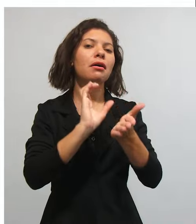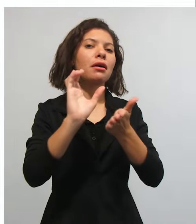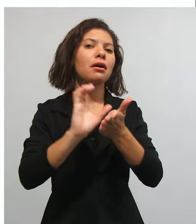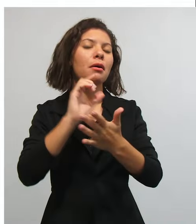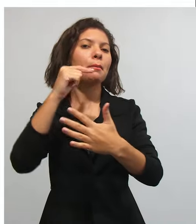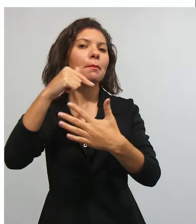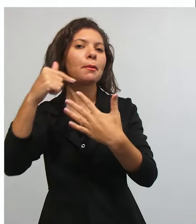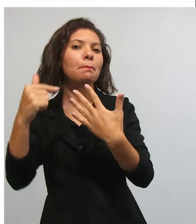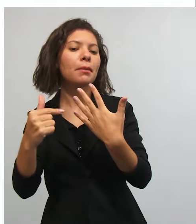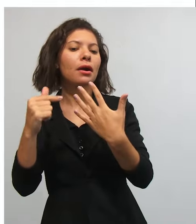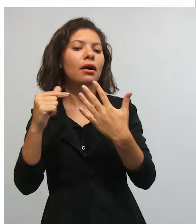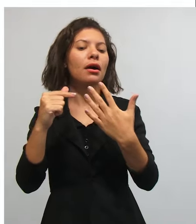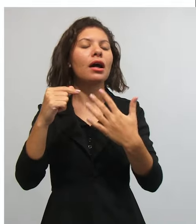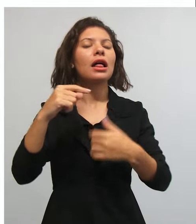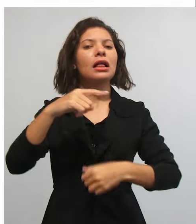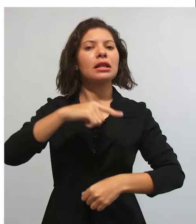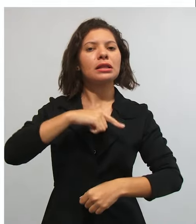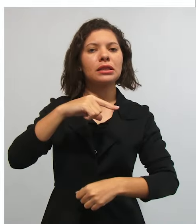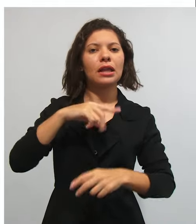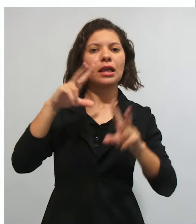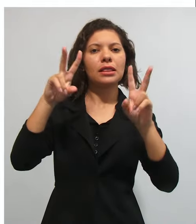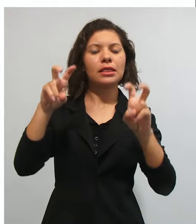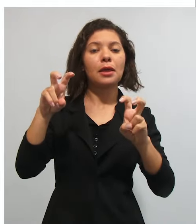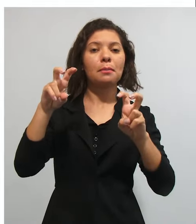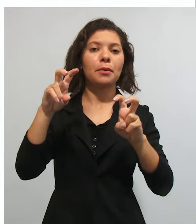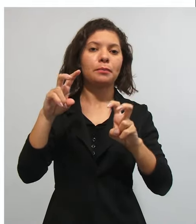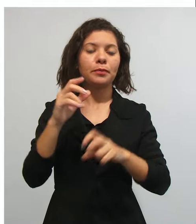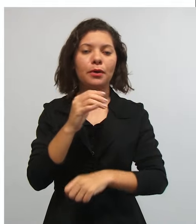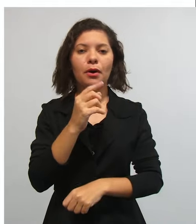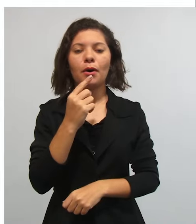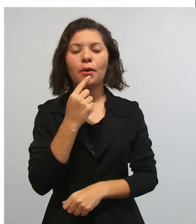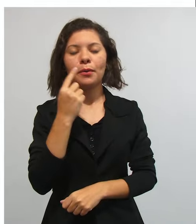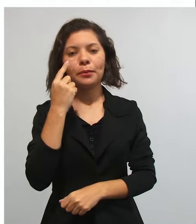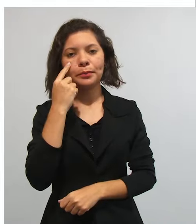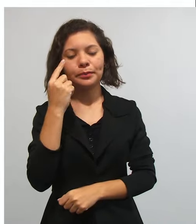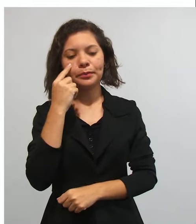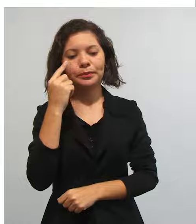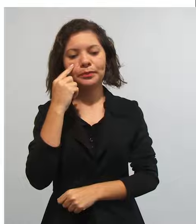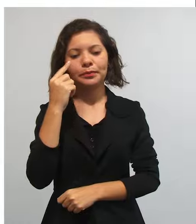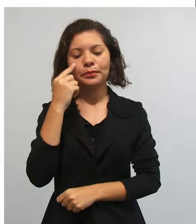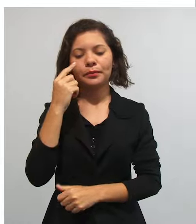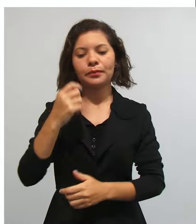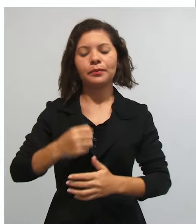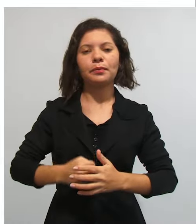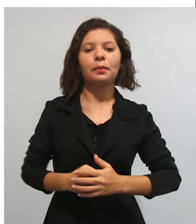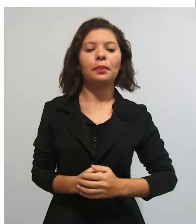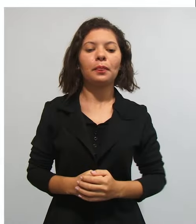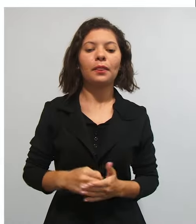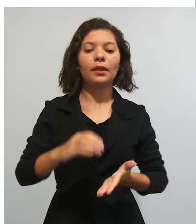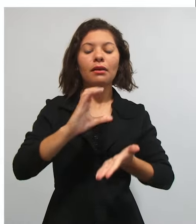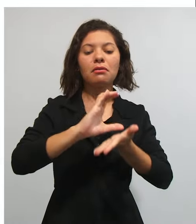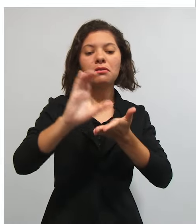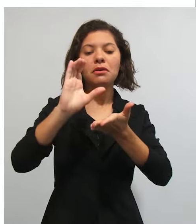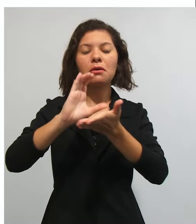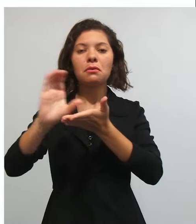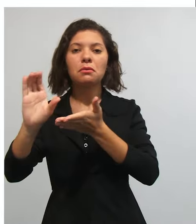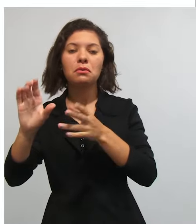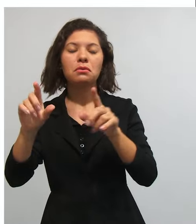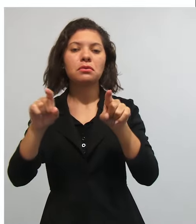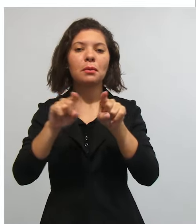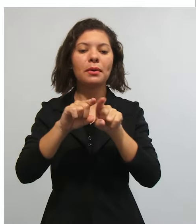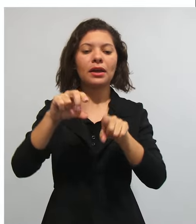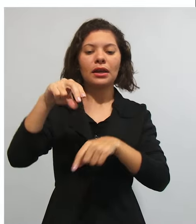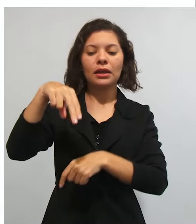à natureza, quanto à fonte e destinação de recurso, como indicador de